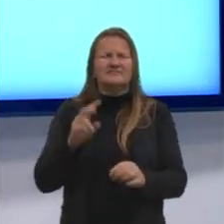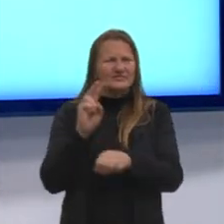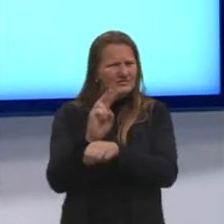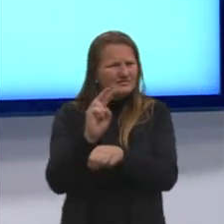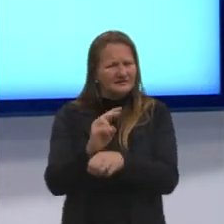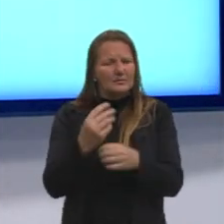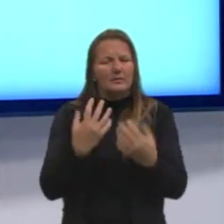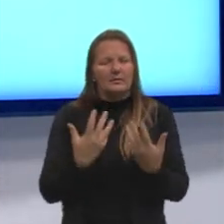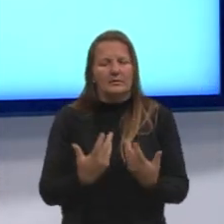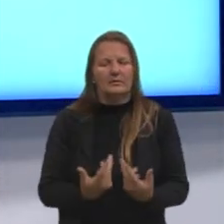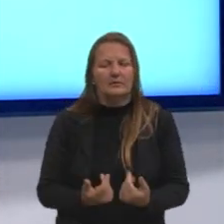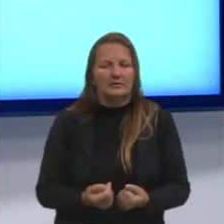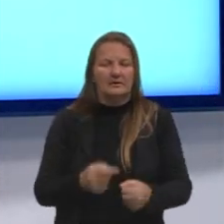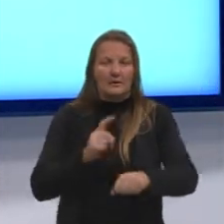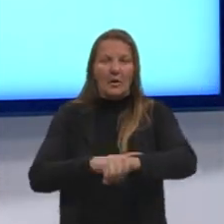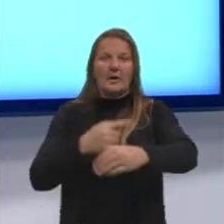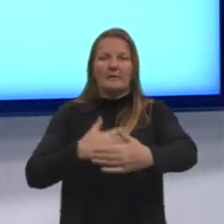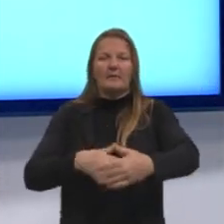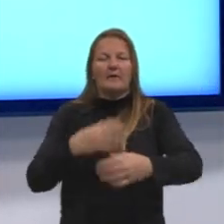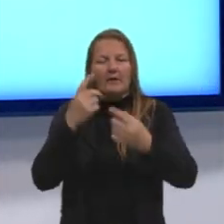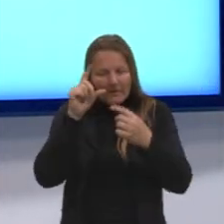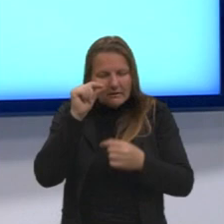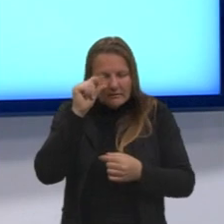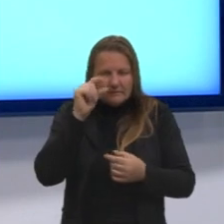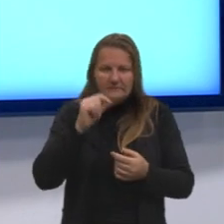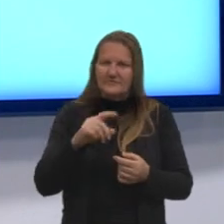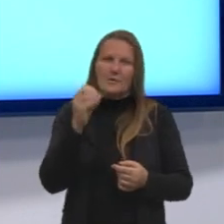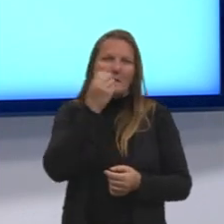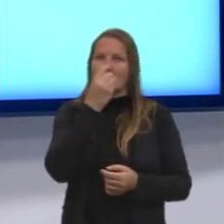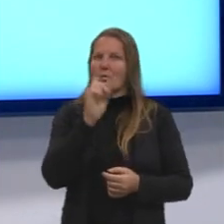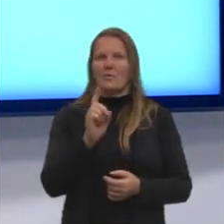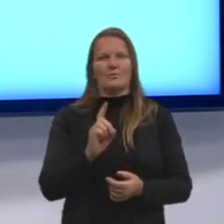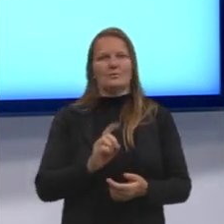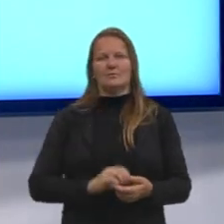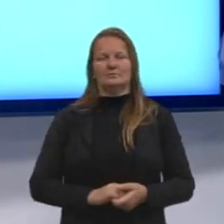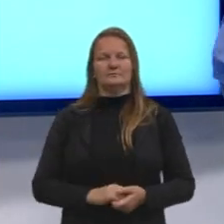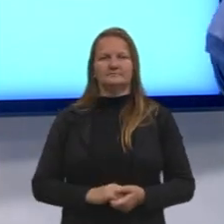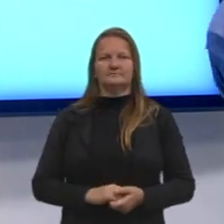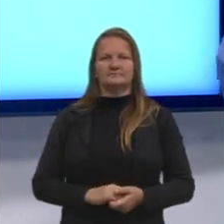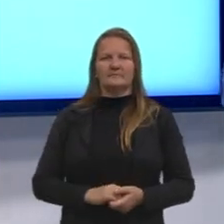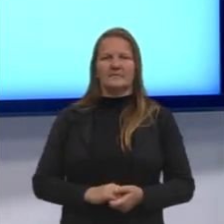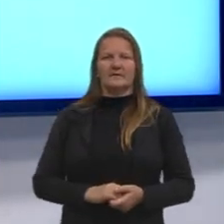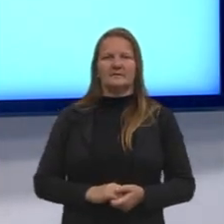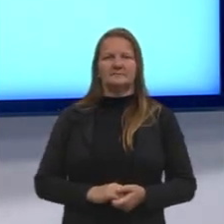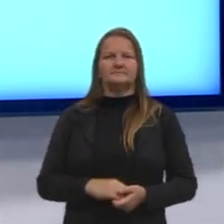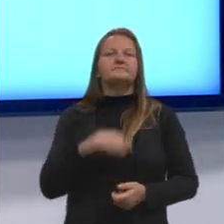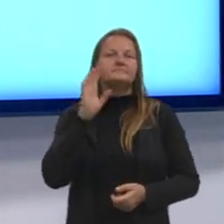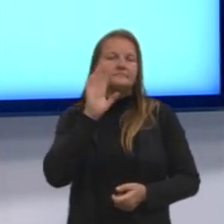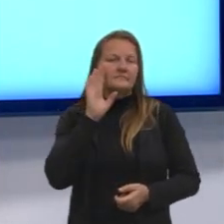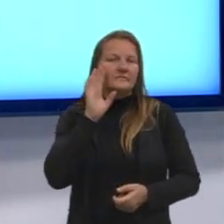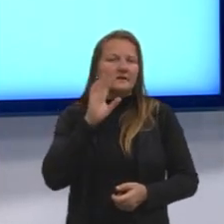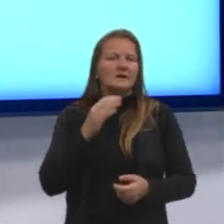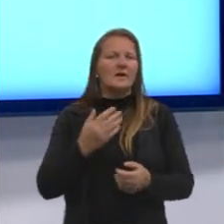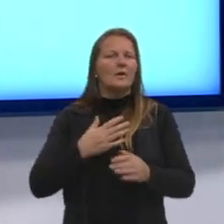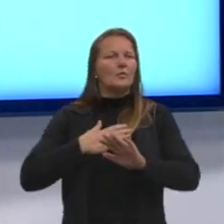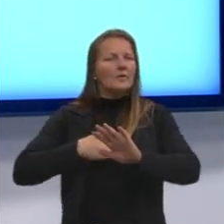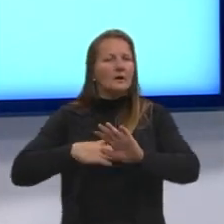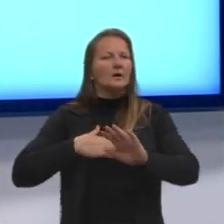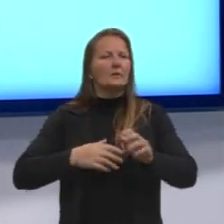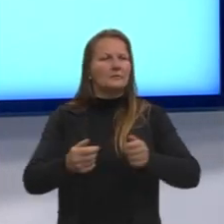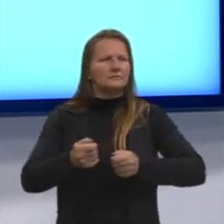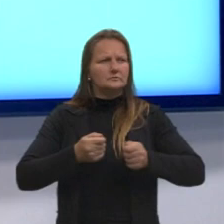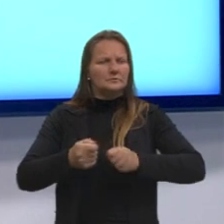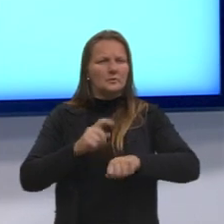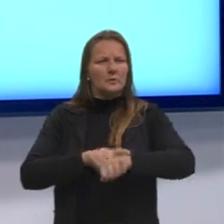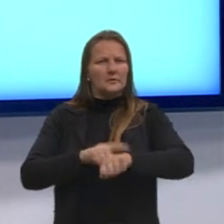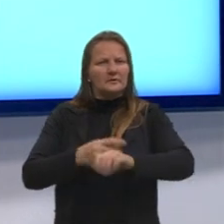cansar tu já vai esgotado isso não vai te fazer bem né então é bacana a gente controlar e ter os